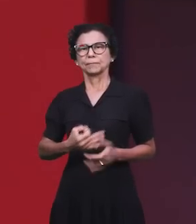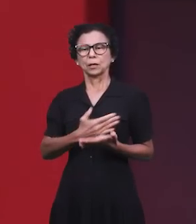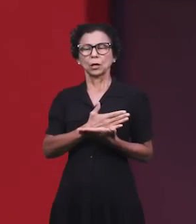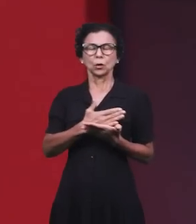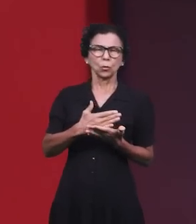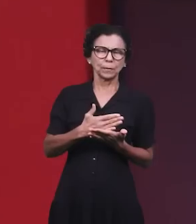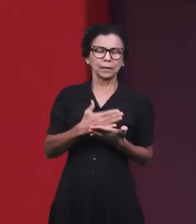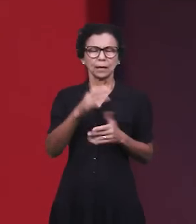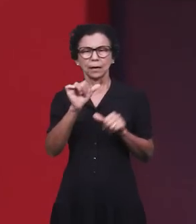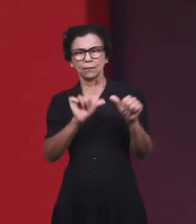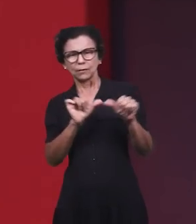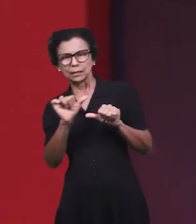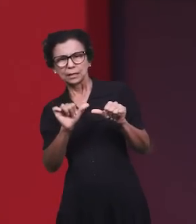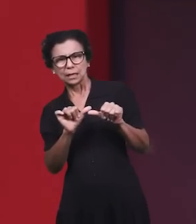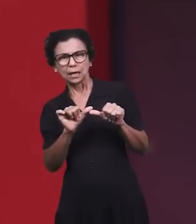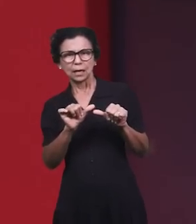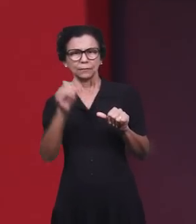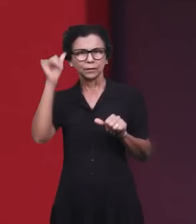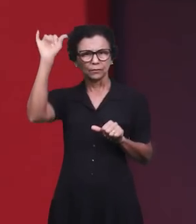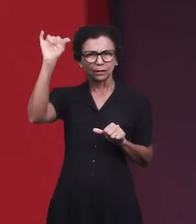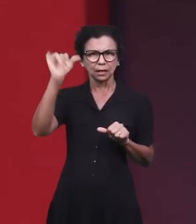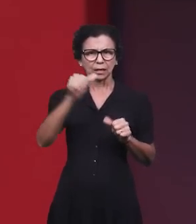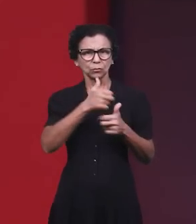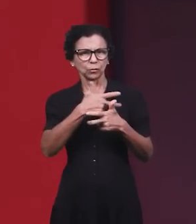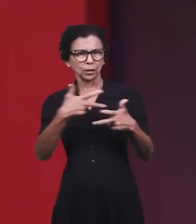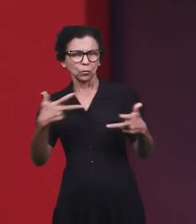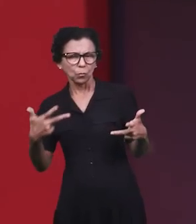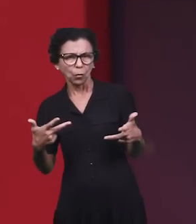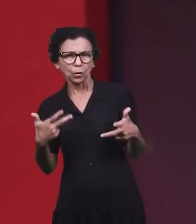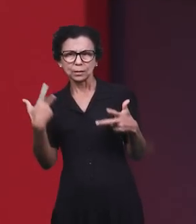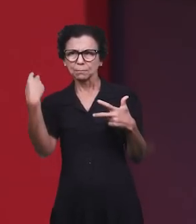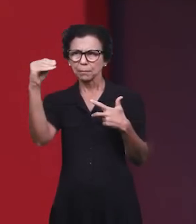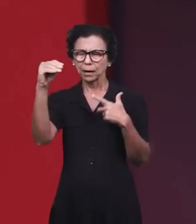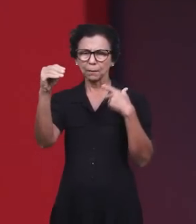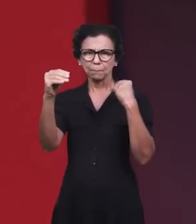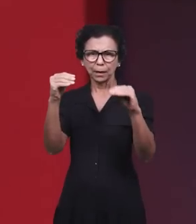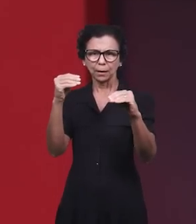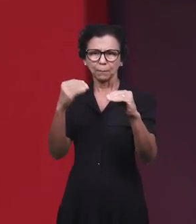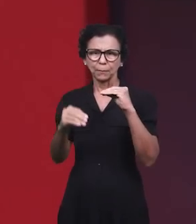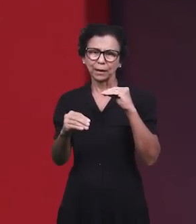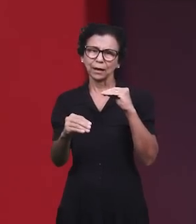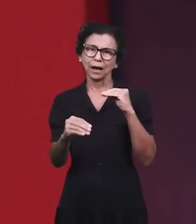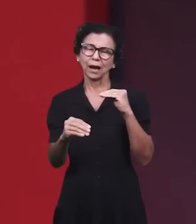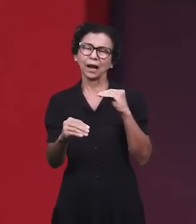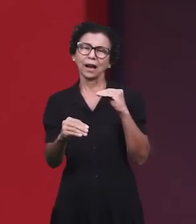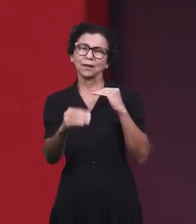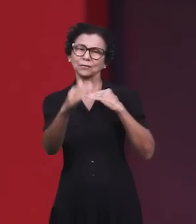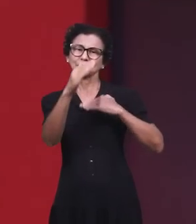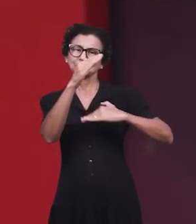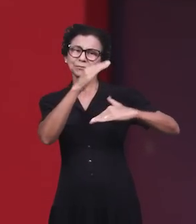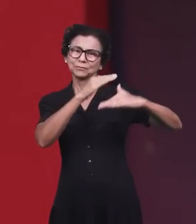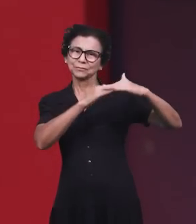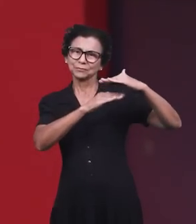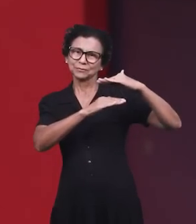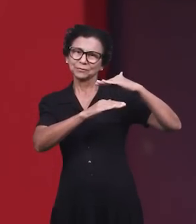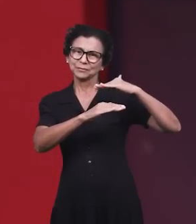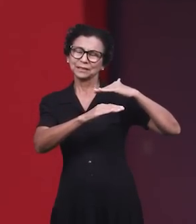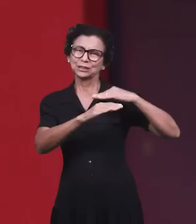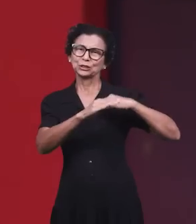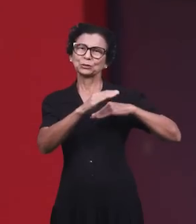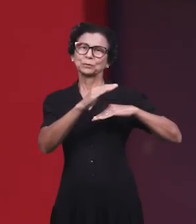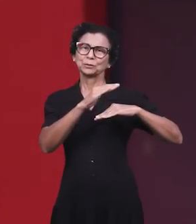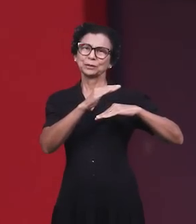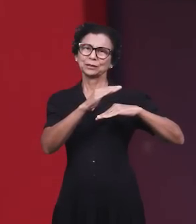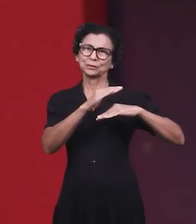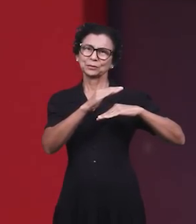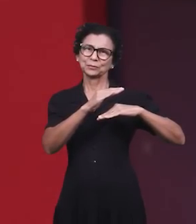preventiva, corretiva, preditiva, qualquer tipo de manutenção, ela já volta a um nível de desempenho inferior ao